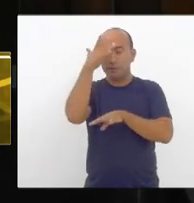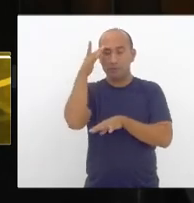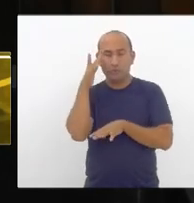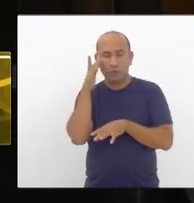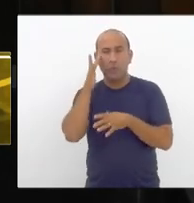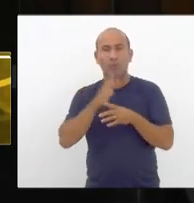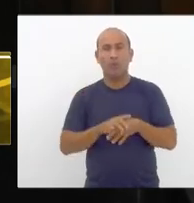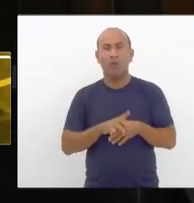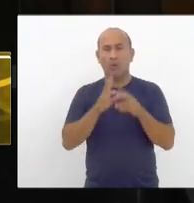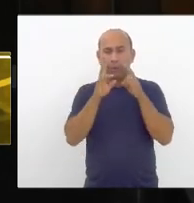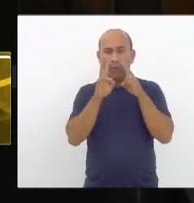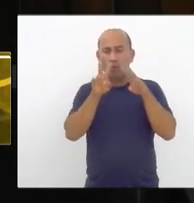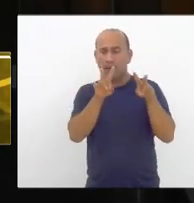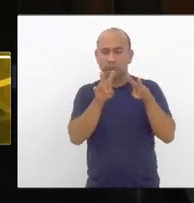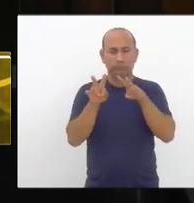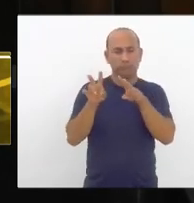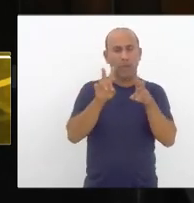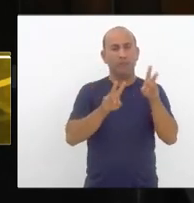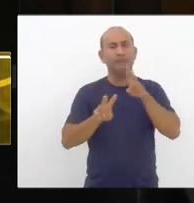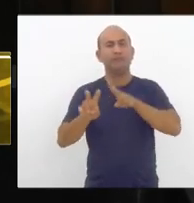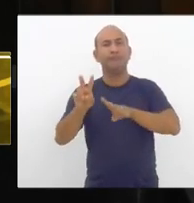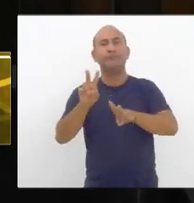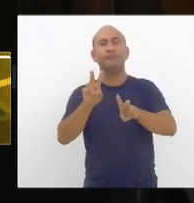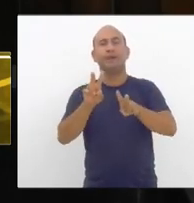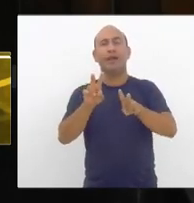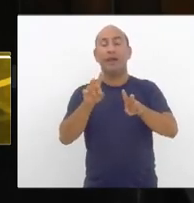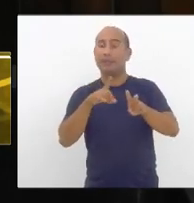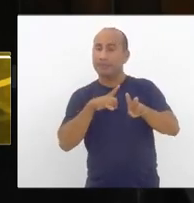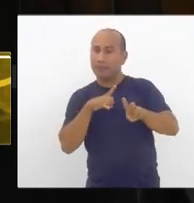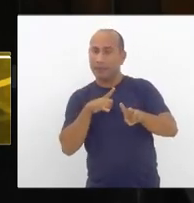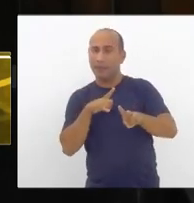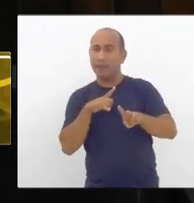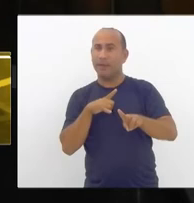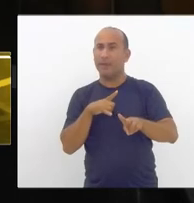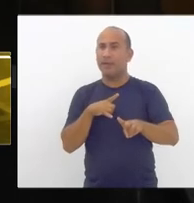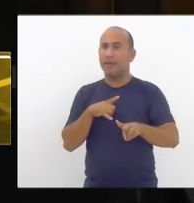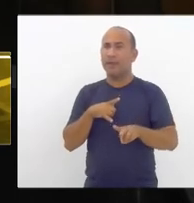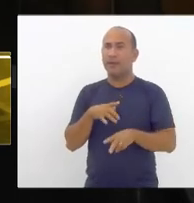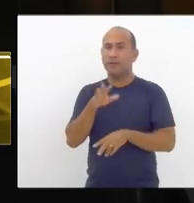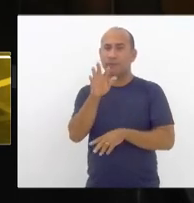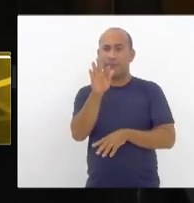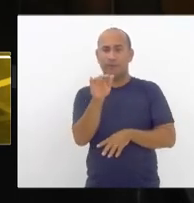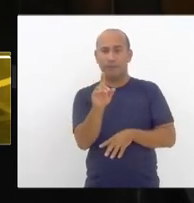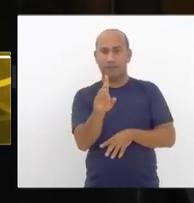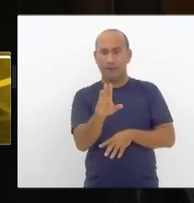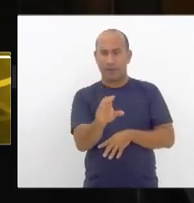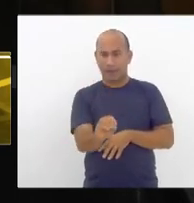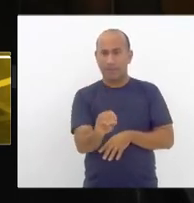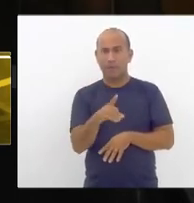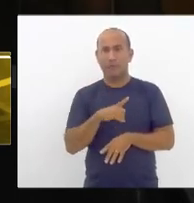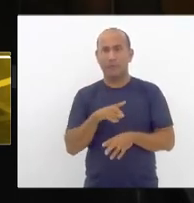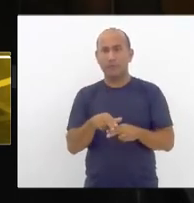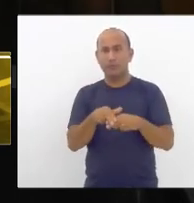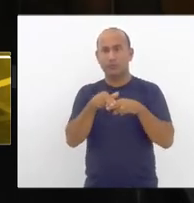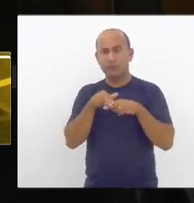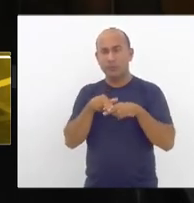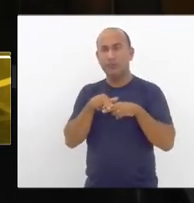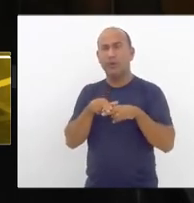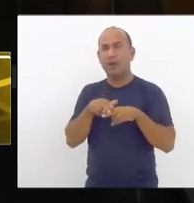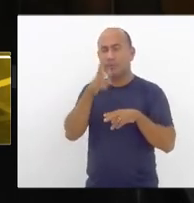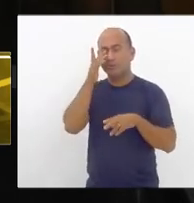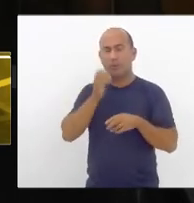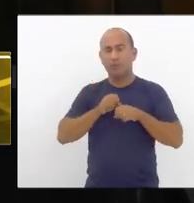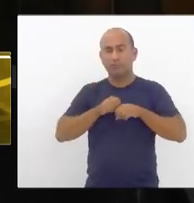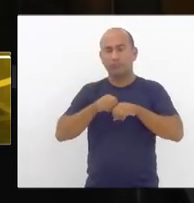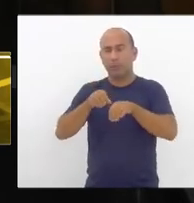para cadeia e olhando para o lado então a gente tem aderj que representada pelo Fábio que traz o distribuidores sem eles